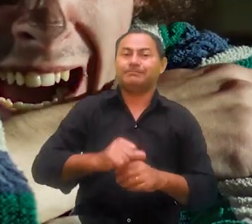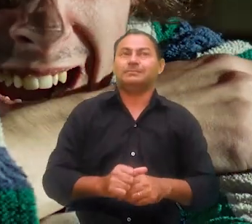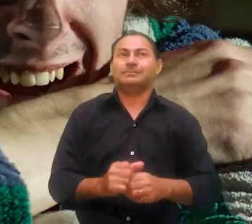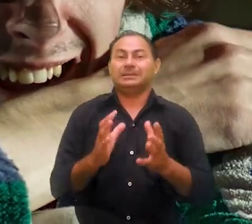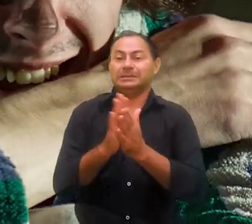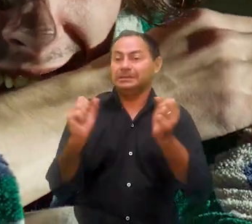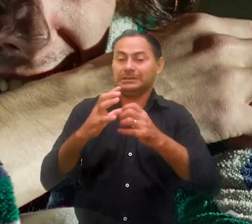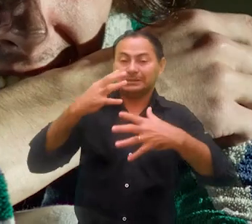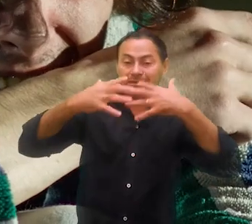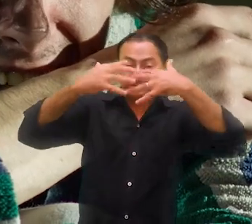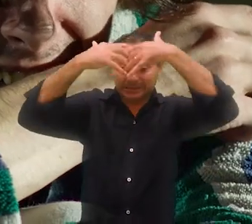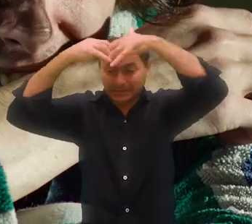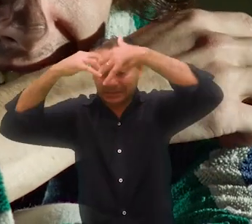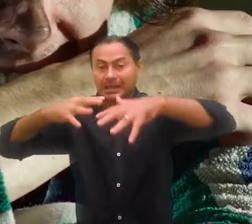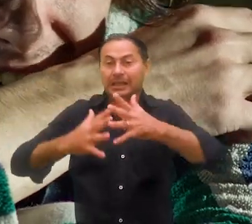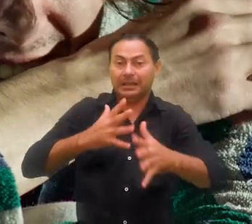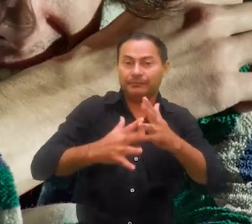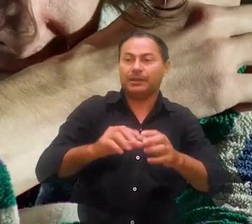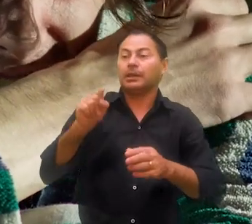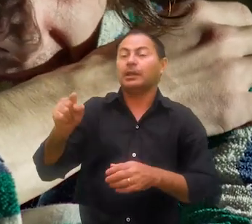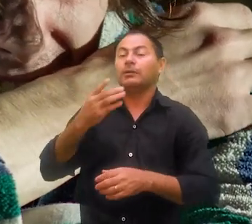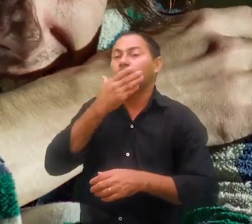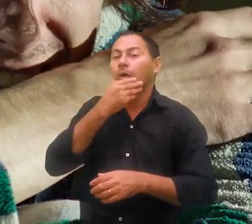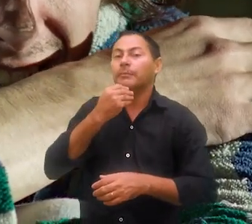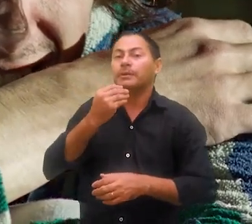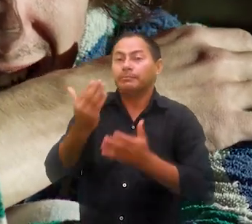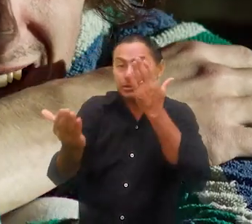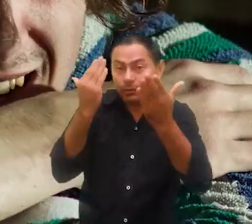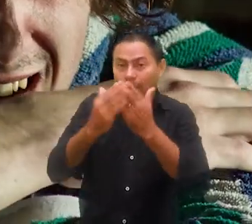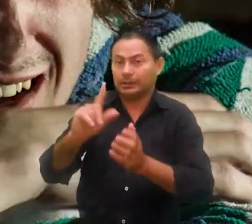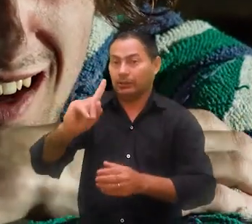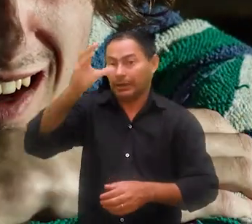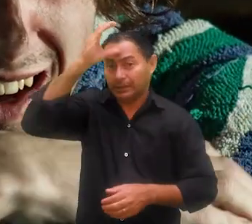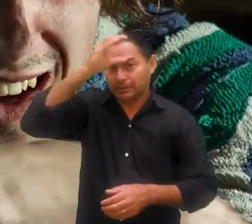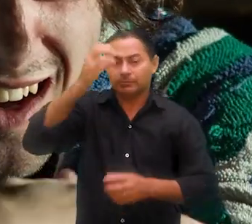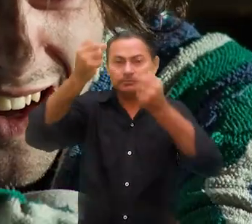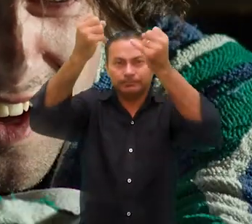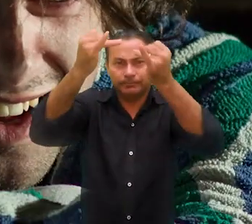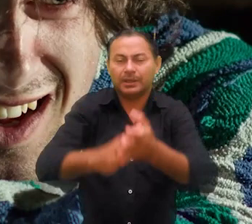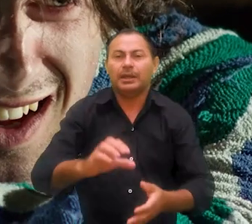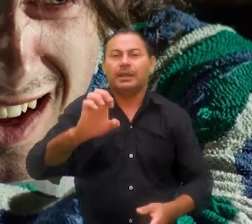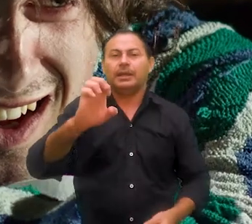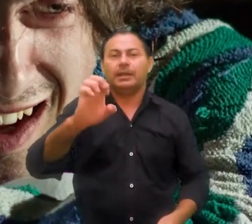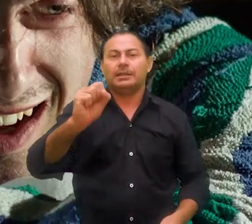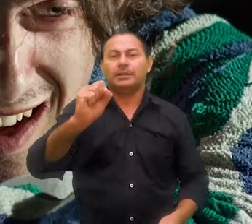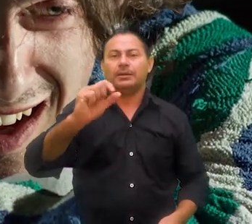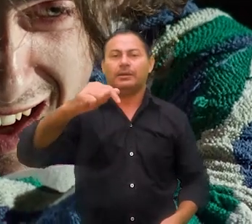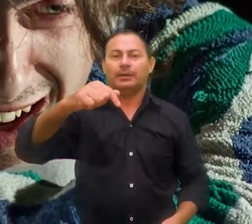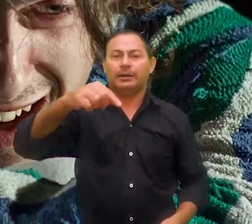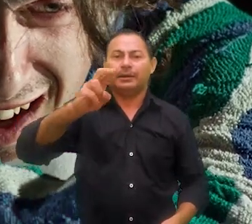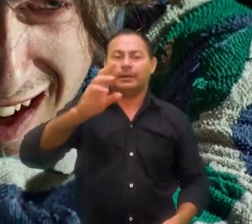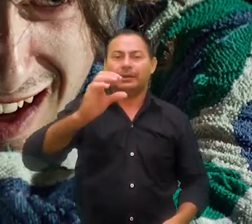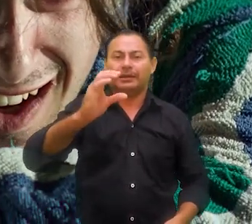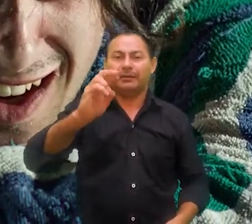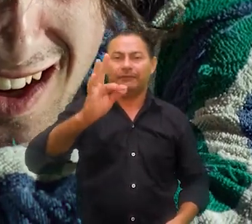torna terrivelmente ansiosa e perturbada. Aquele psicólogo não cristão descreveu este quadro como esquizofrenia